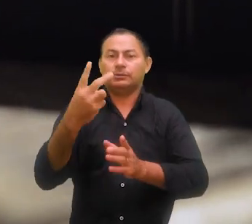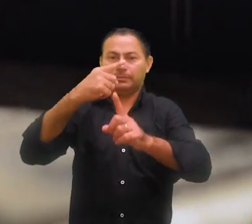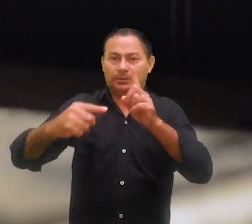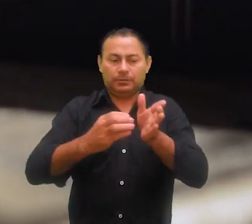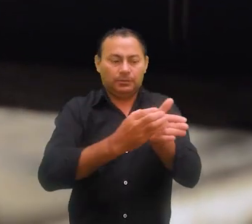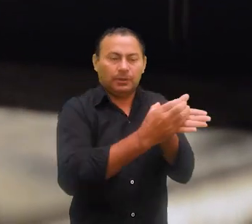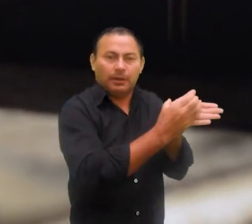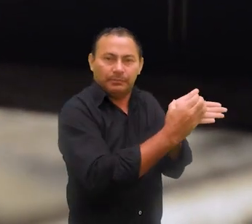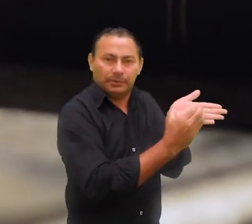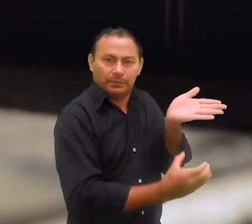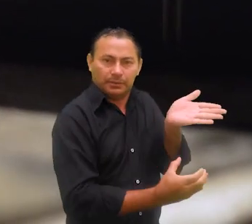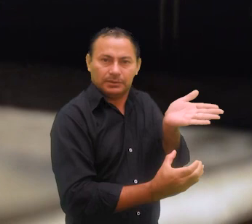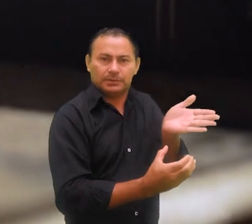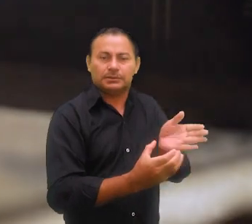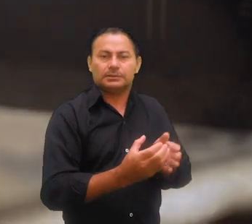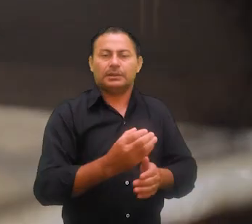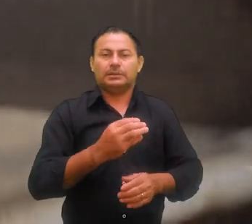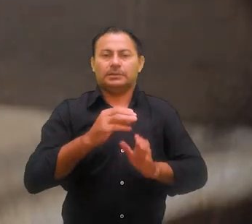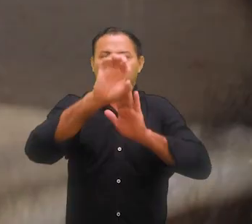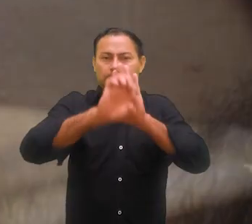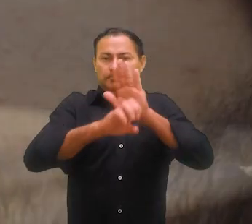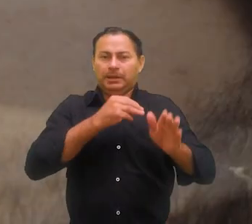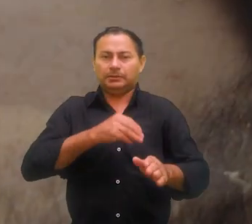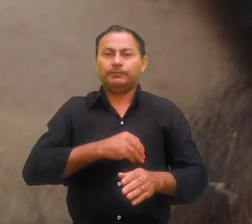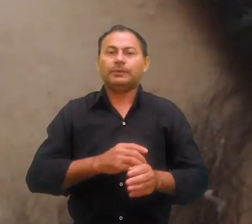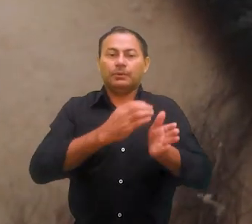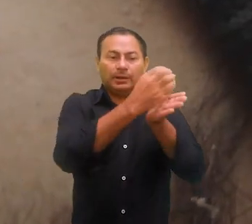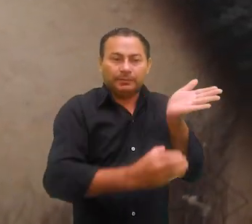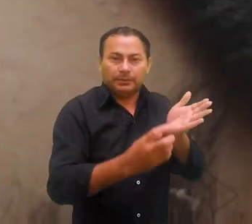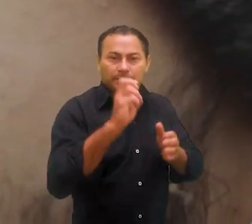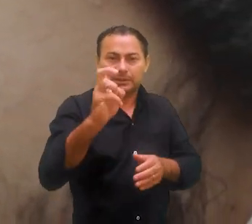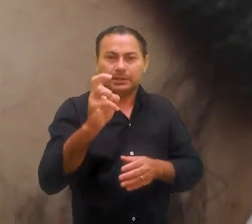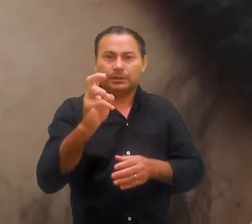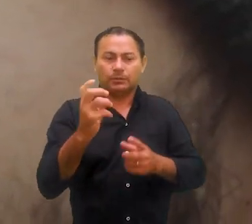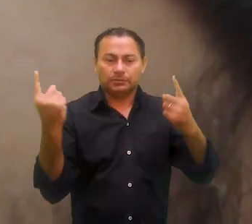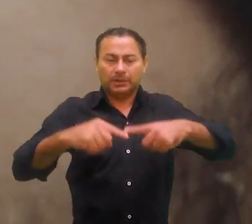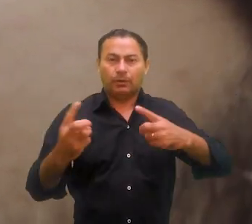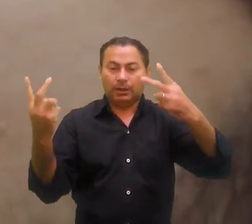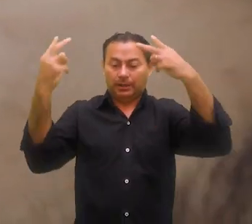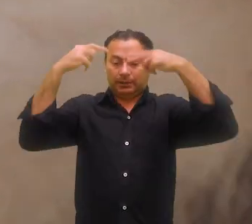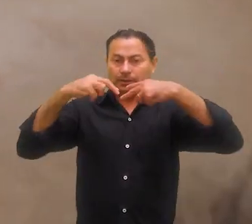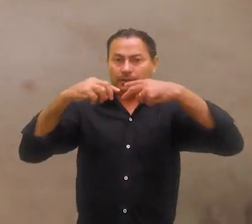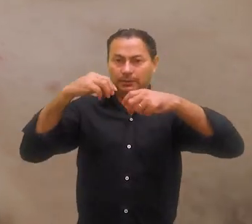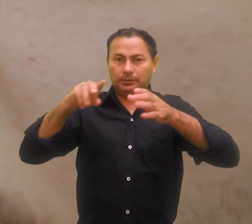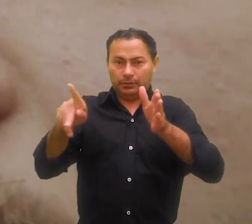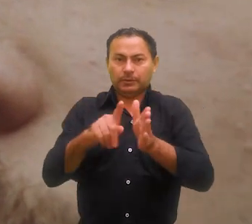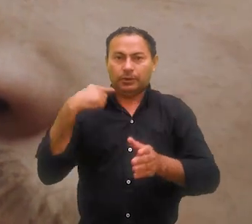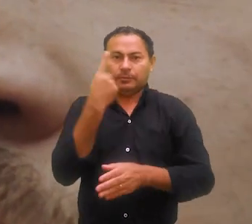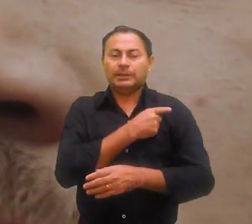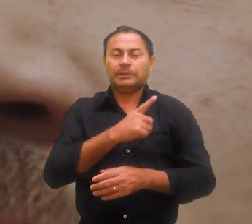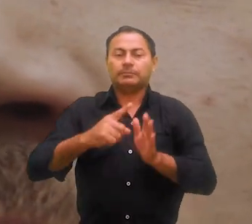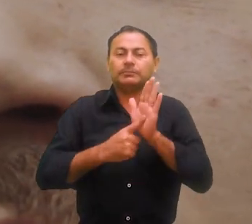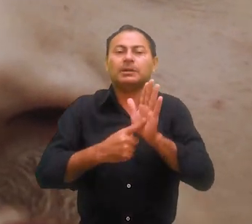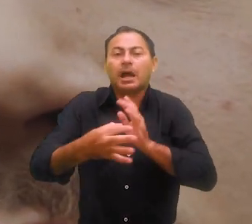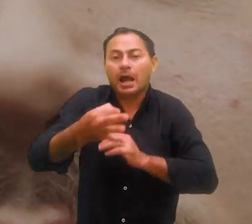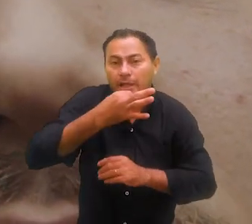à segunda metade do capítulo 6 de Mateus. No capítulo 5, o desafio é para que olhemos para dentro de nós mesmos e consideremos